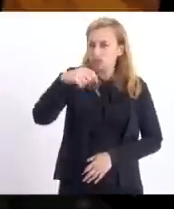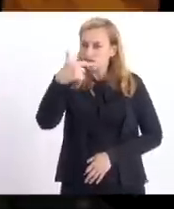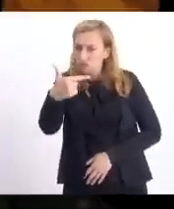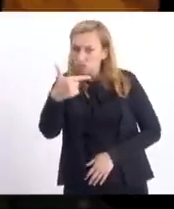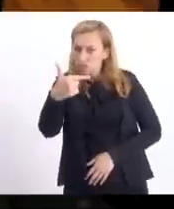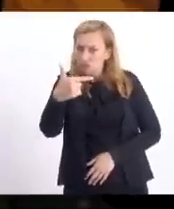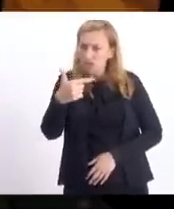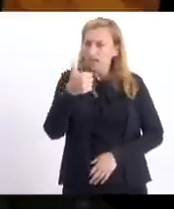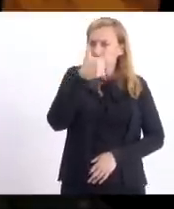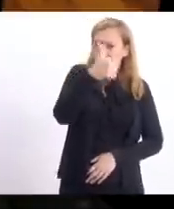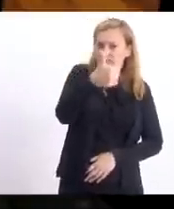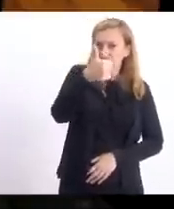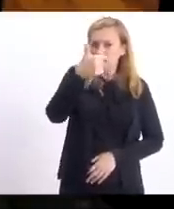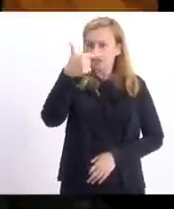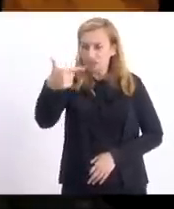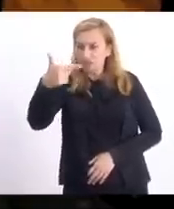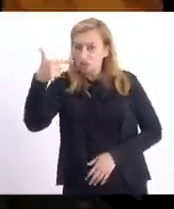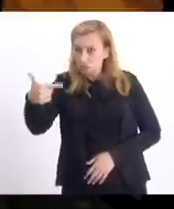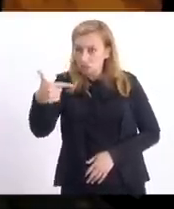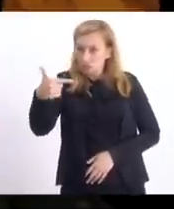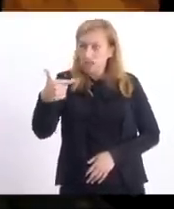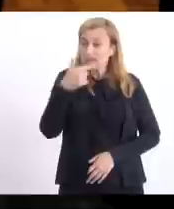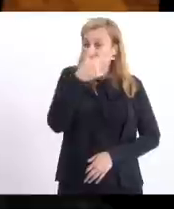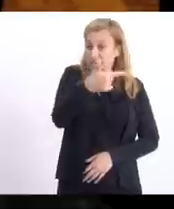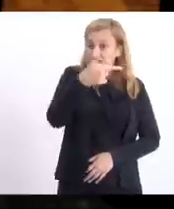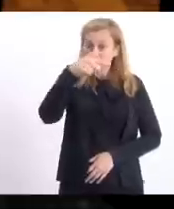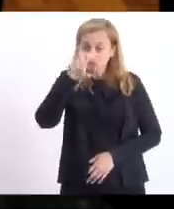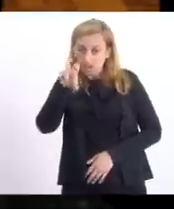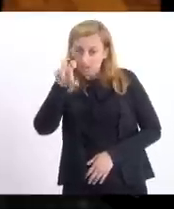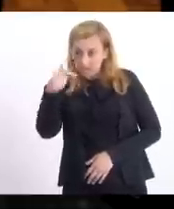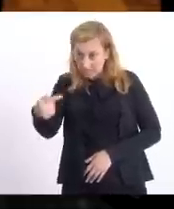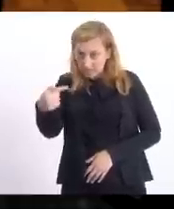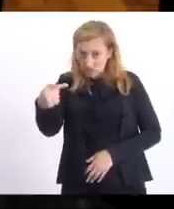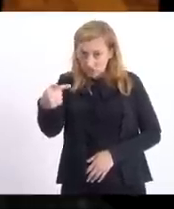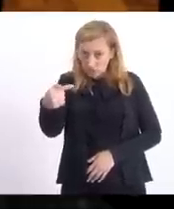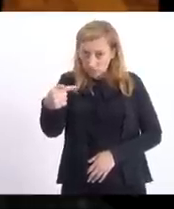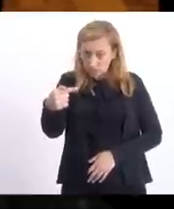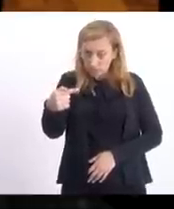e 122 é 157.